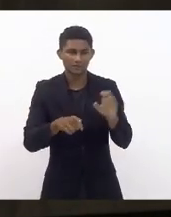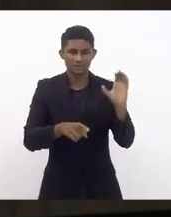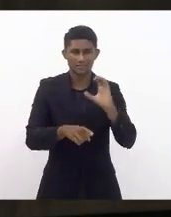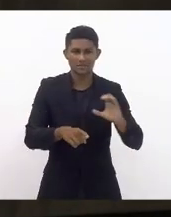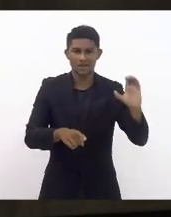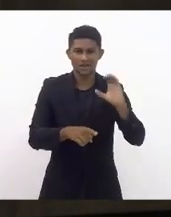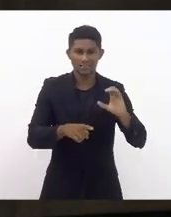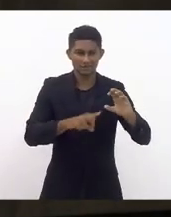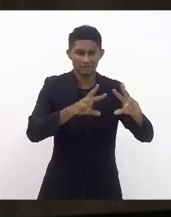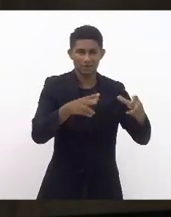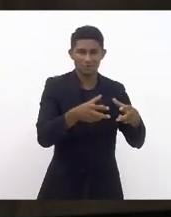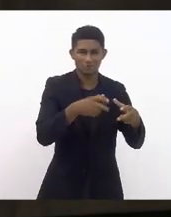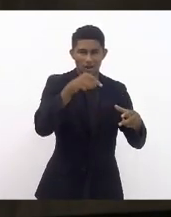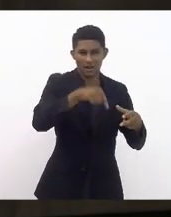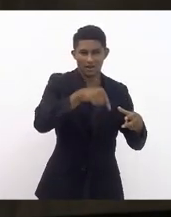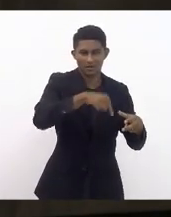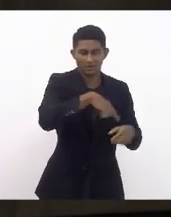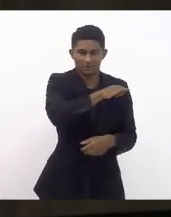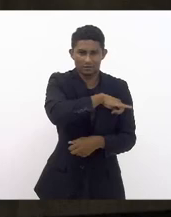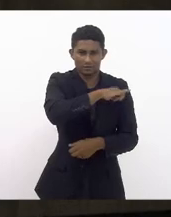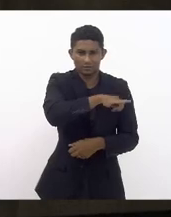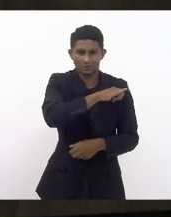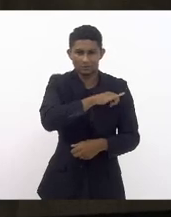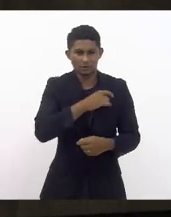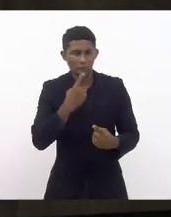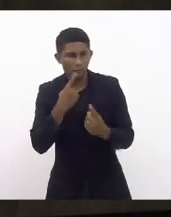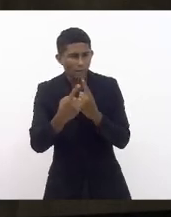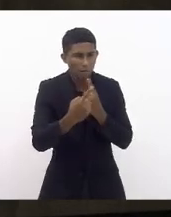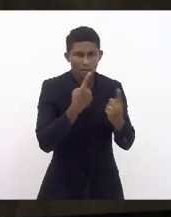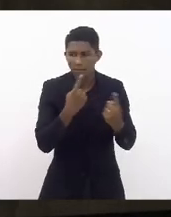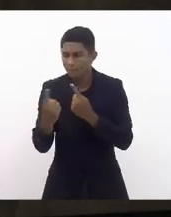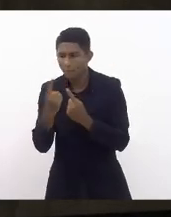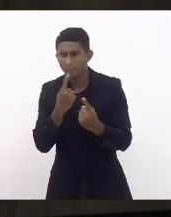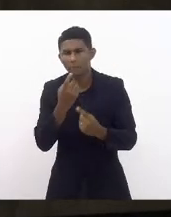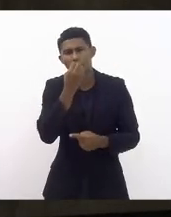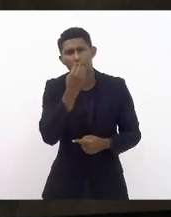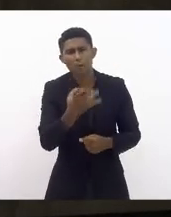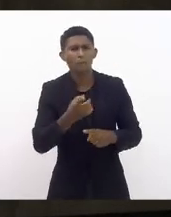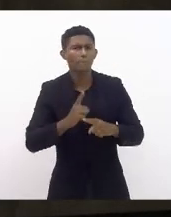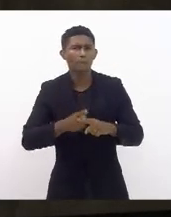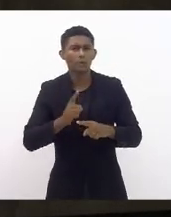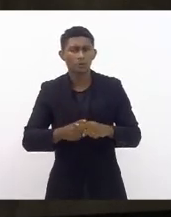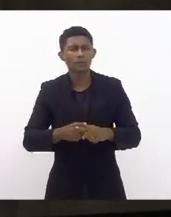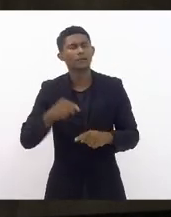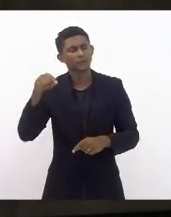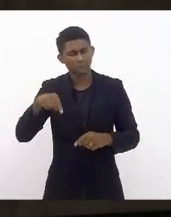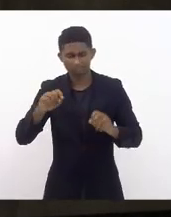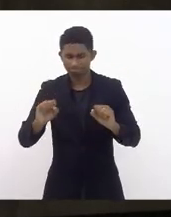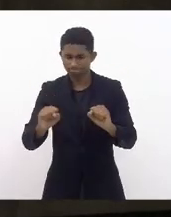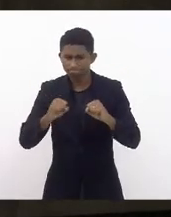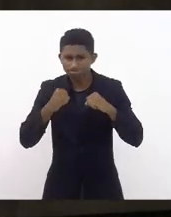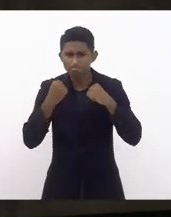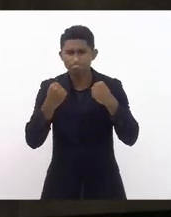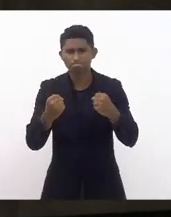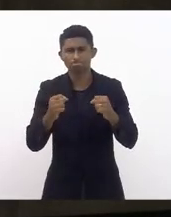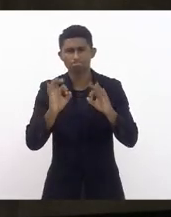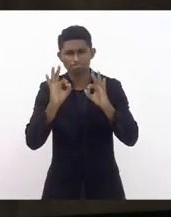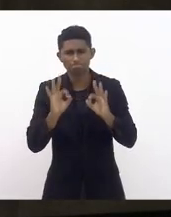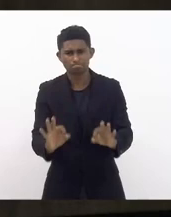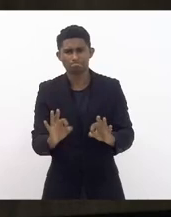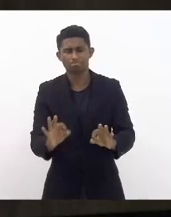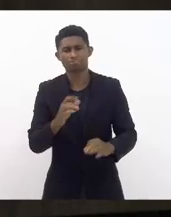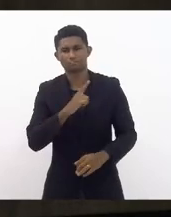Janeiro. Tenho repetido isso. Eu acho que isso se deve a um esforço de muitos mandatos, mas eu quero dizer